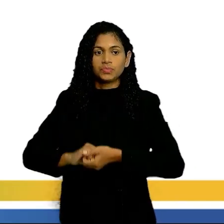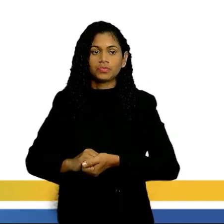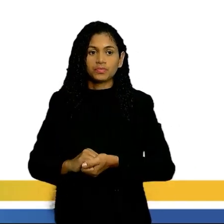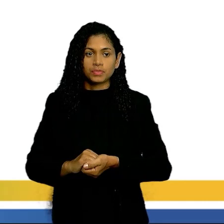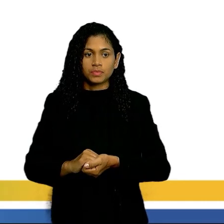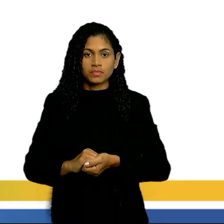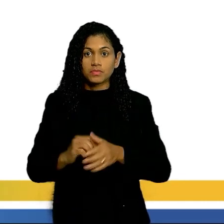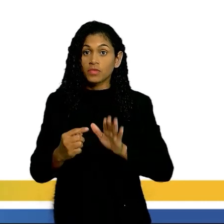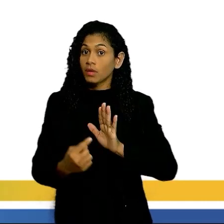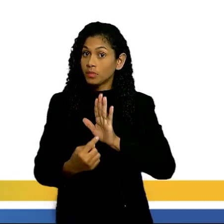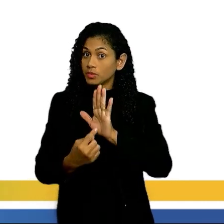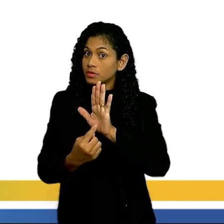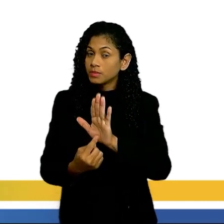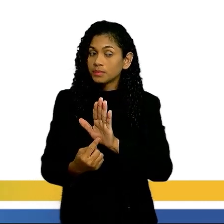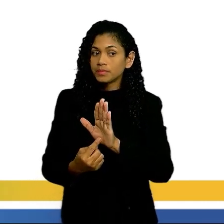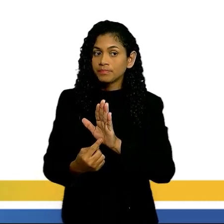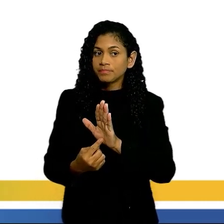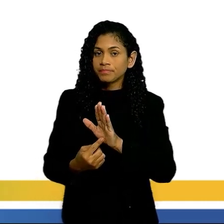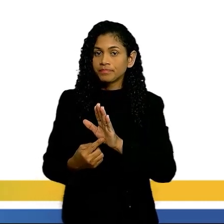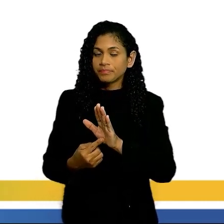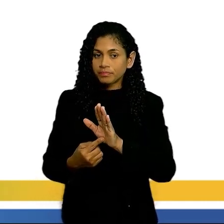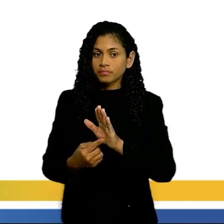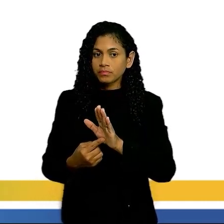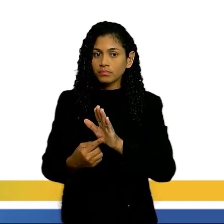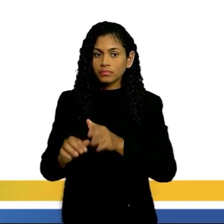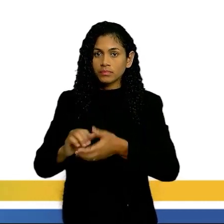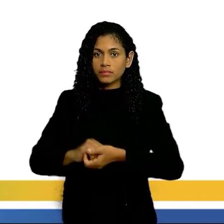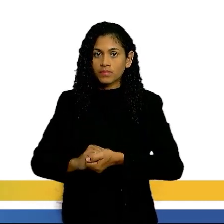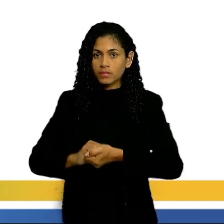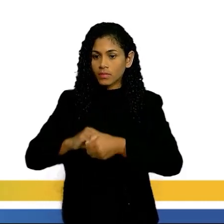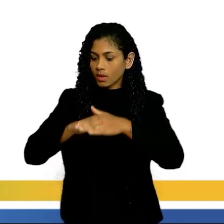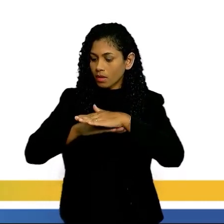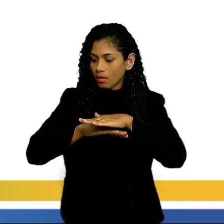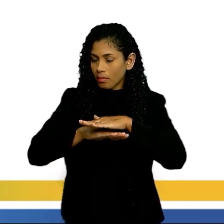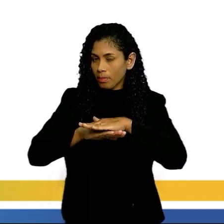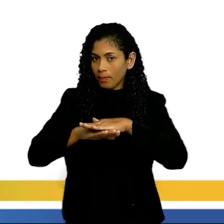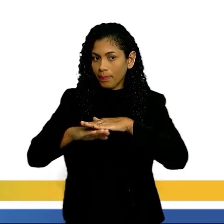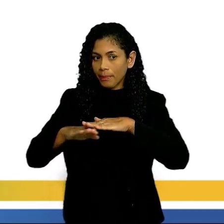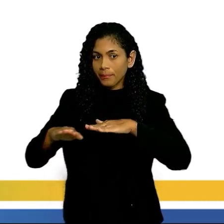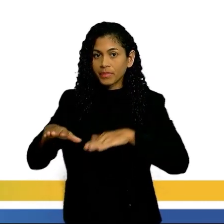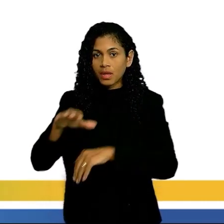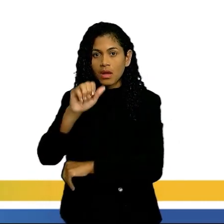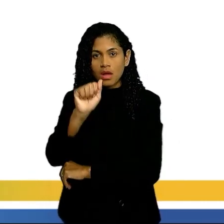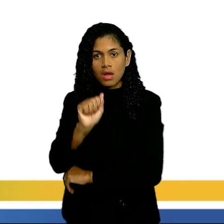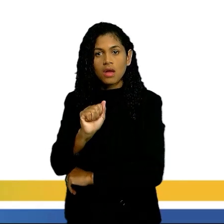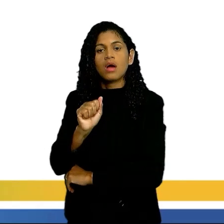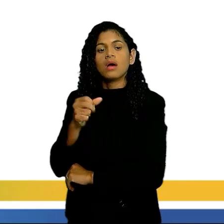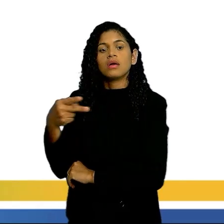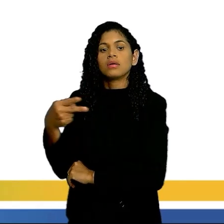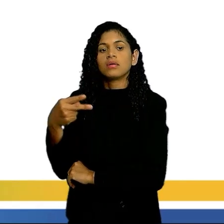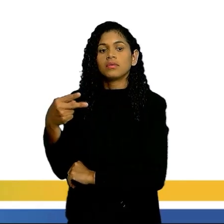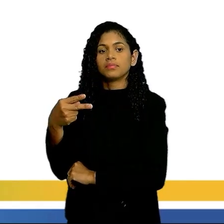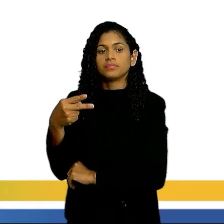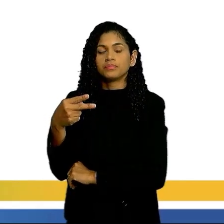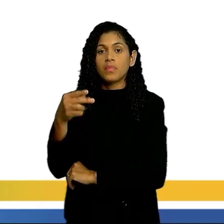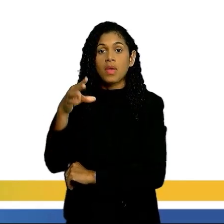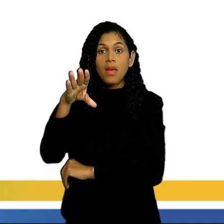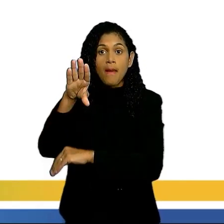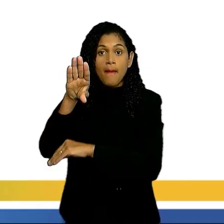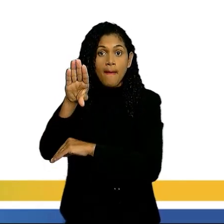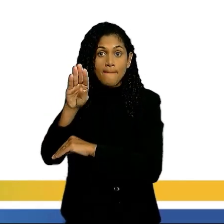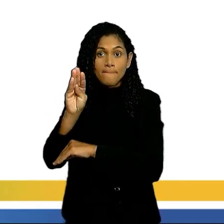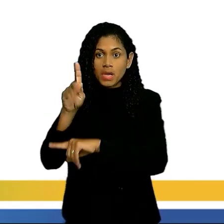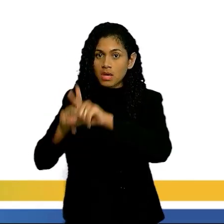Então vamos lá. A área da base do prisma é A igual Bzão